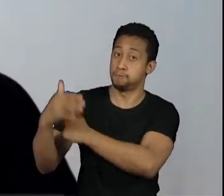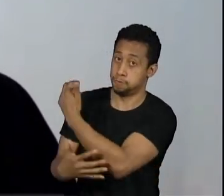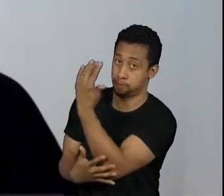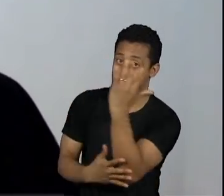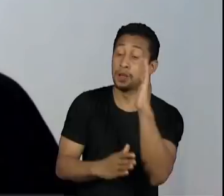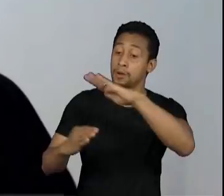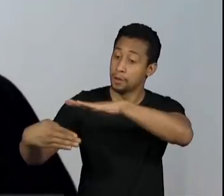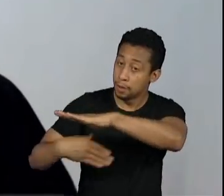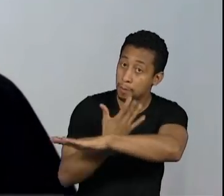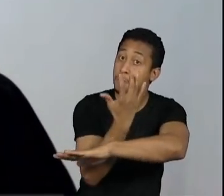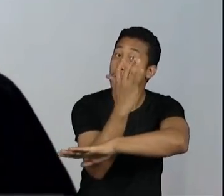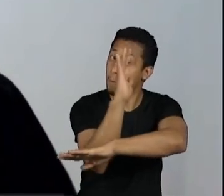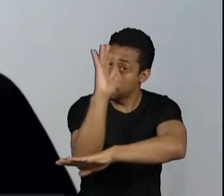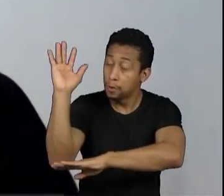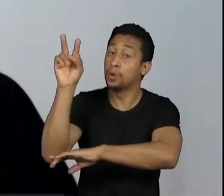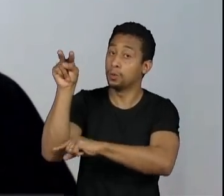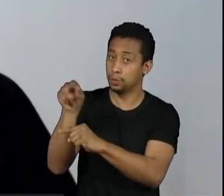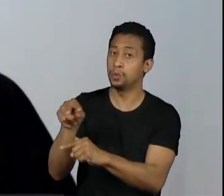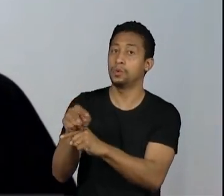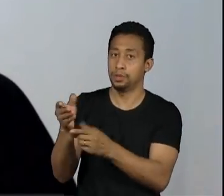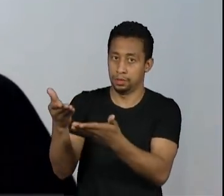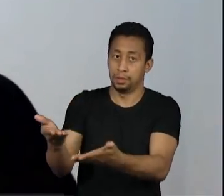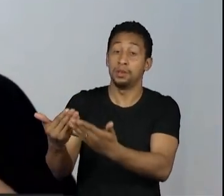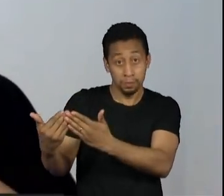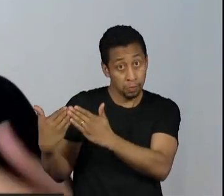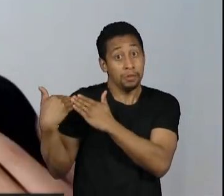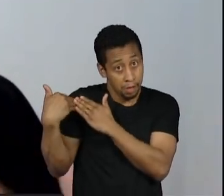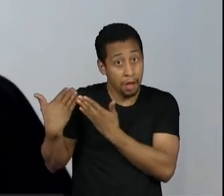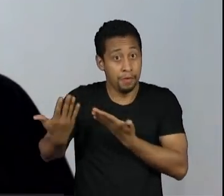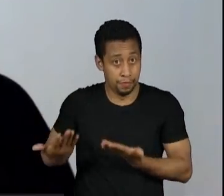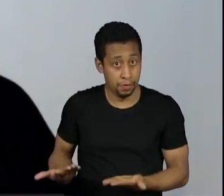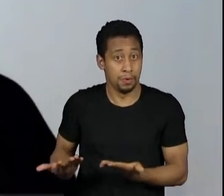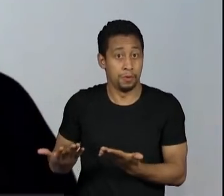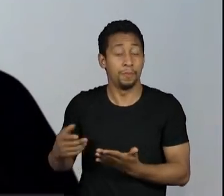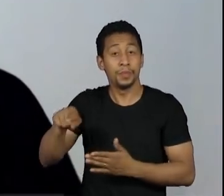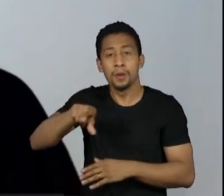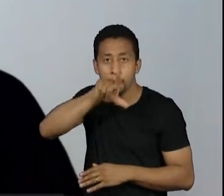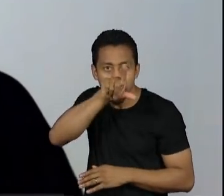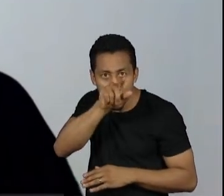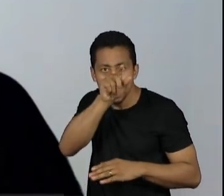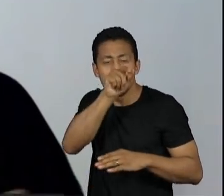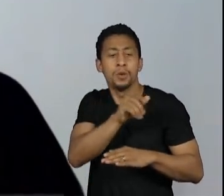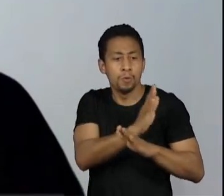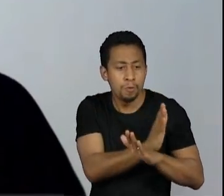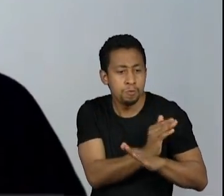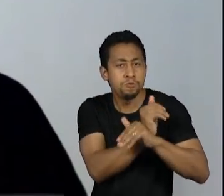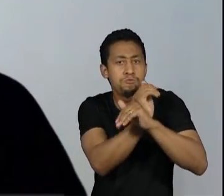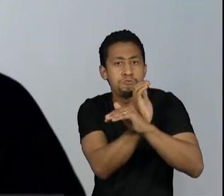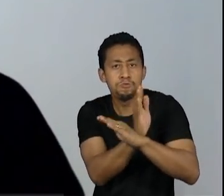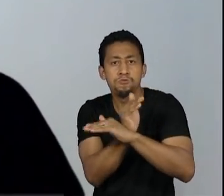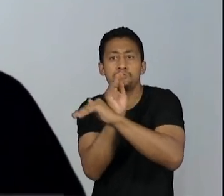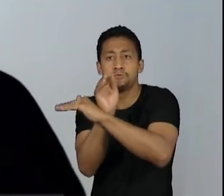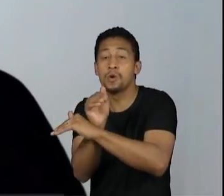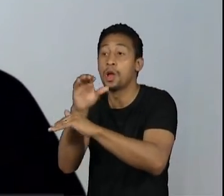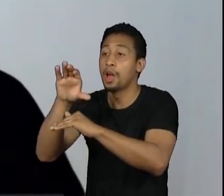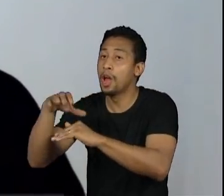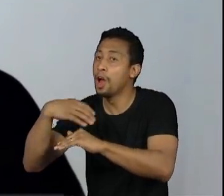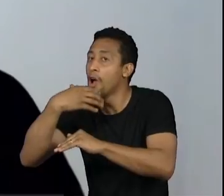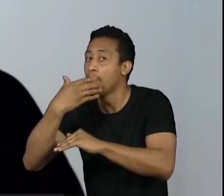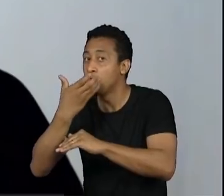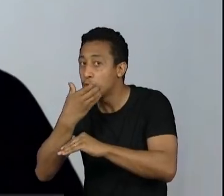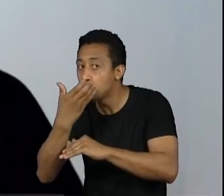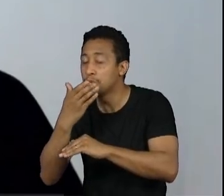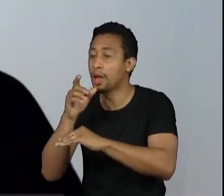nos ecossistemas. Elas têm muitas funções, prestam muitos serviços ecológicos que ajudam no nosso dia a dia,